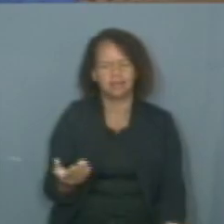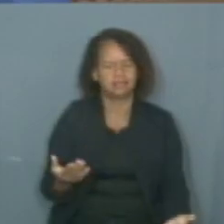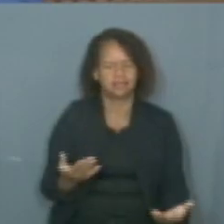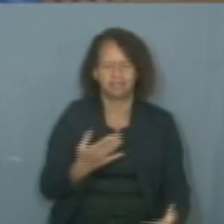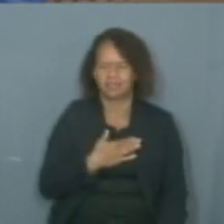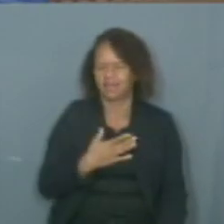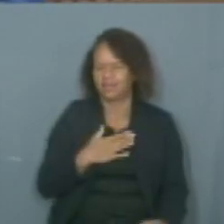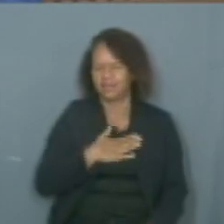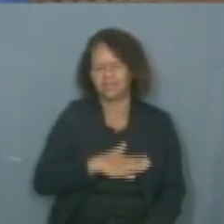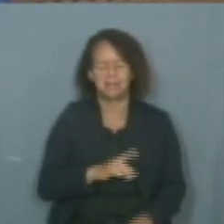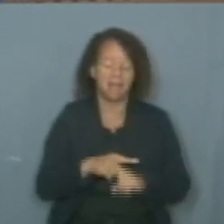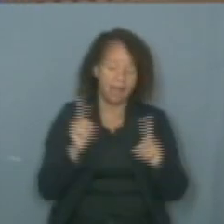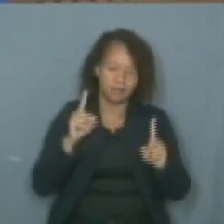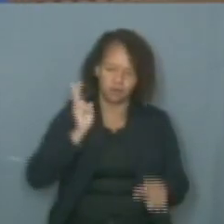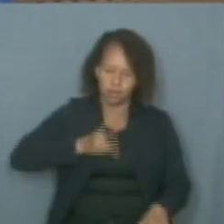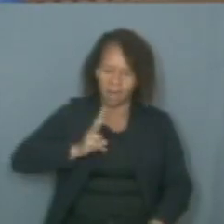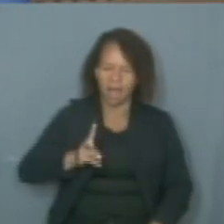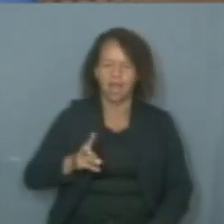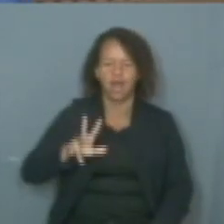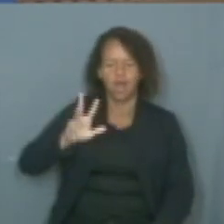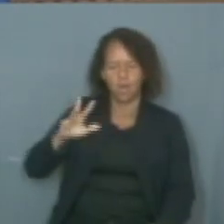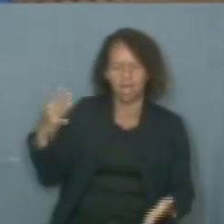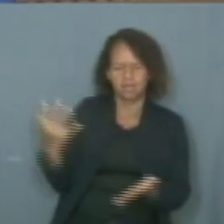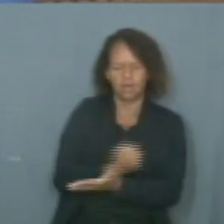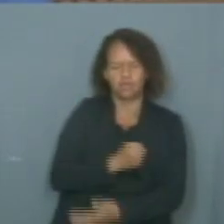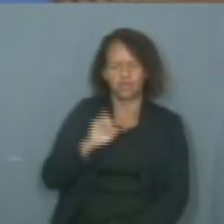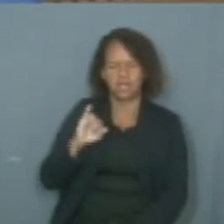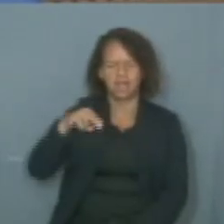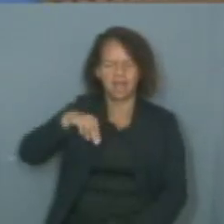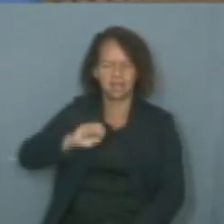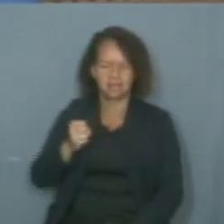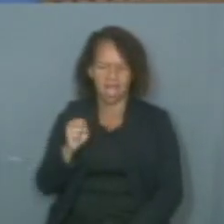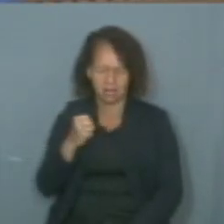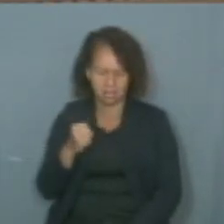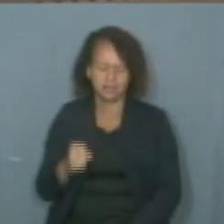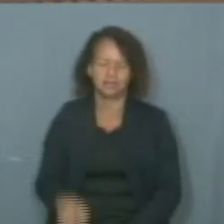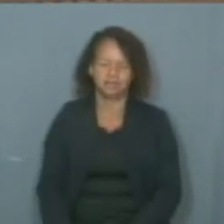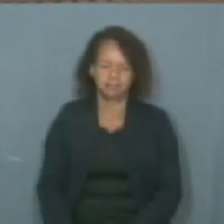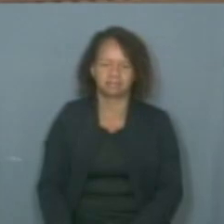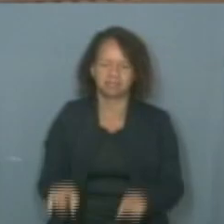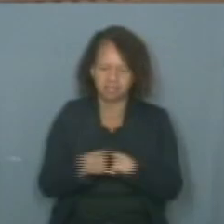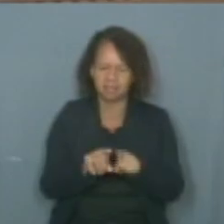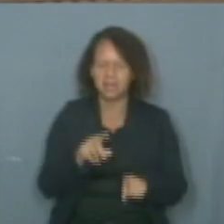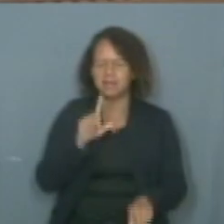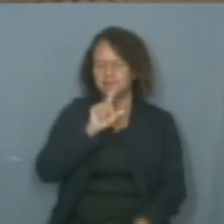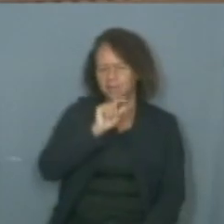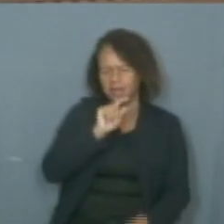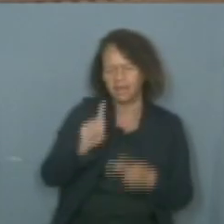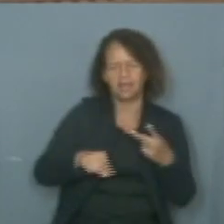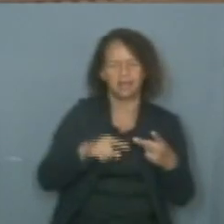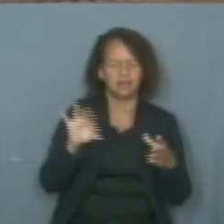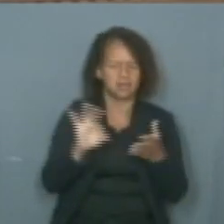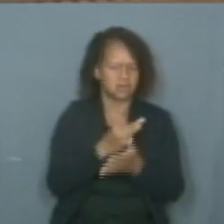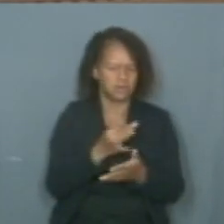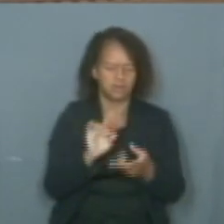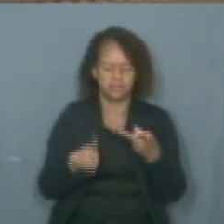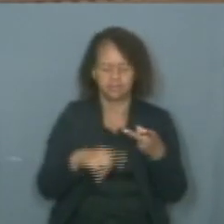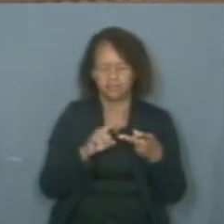Vossa Excelência. Mas vamos lá. O Lula salvou o INSS. Também tem o PCdoB, que não